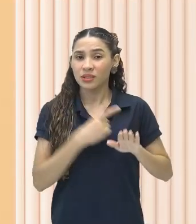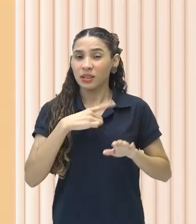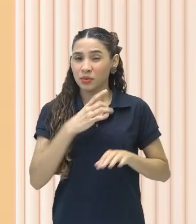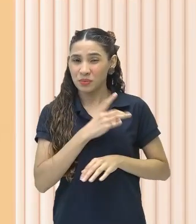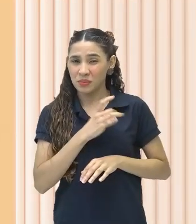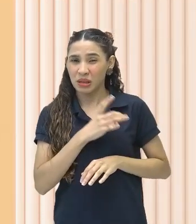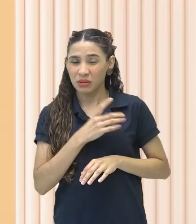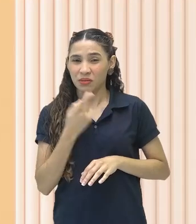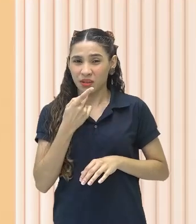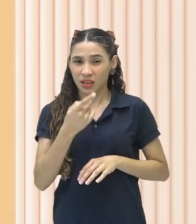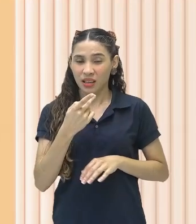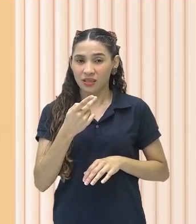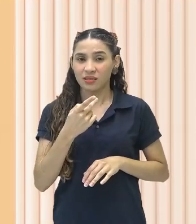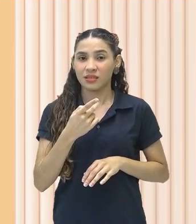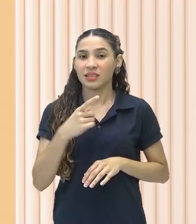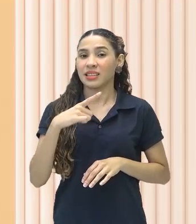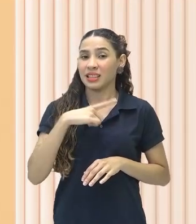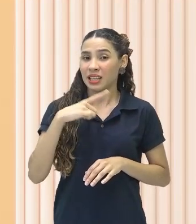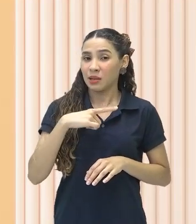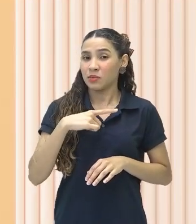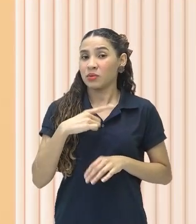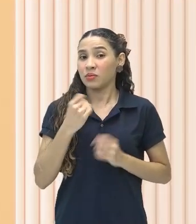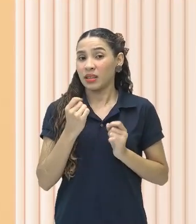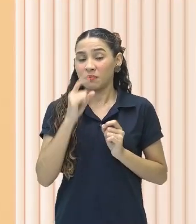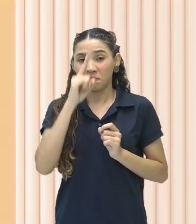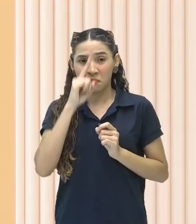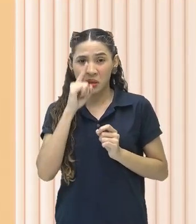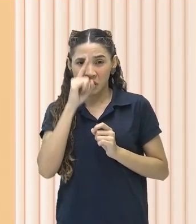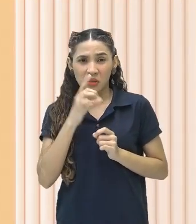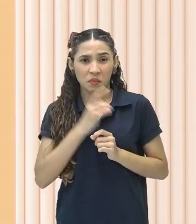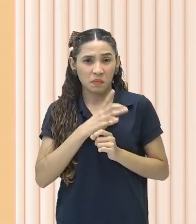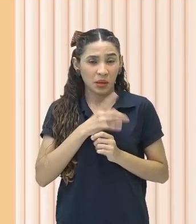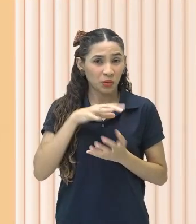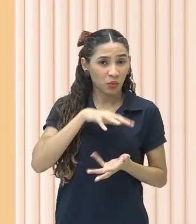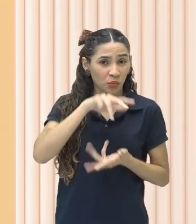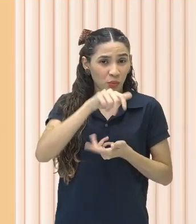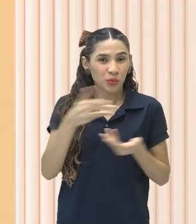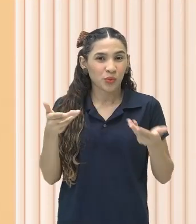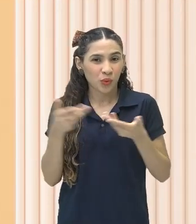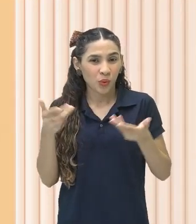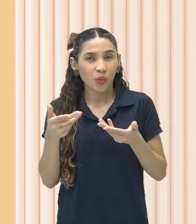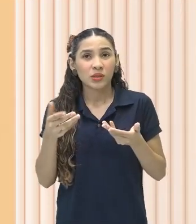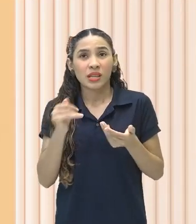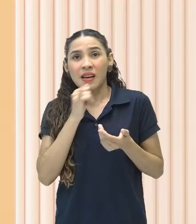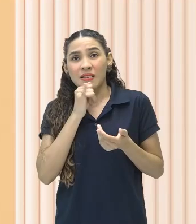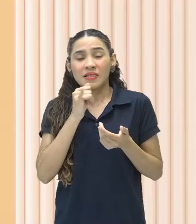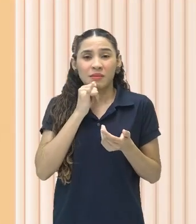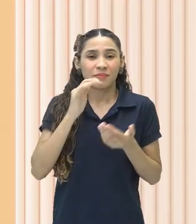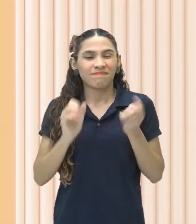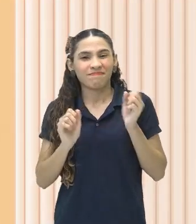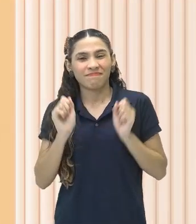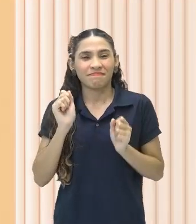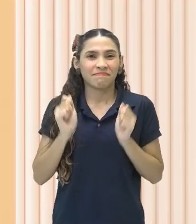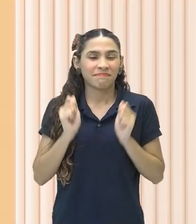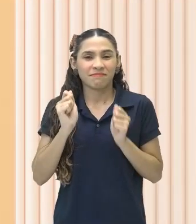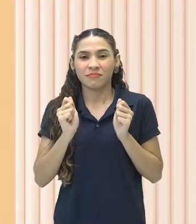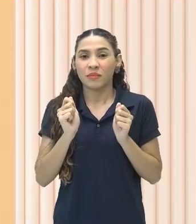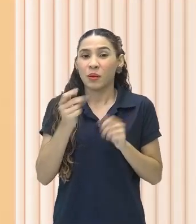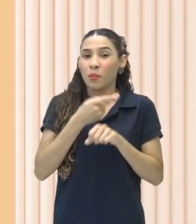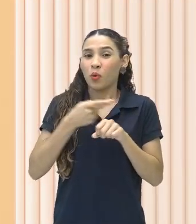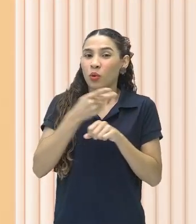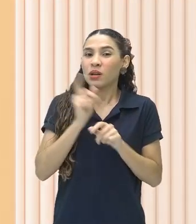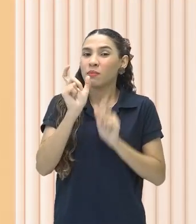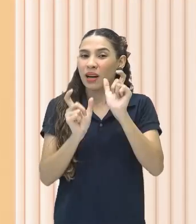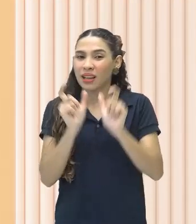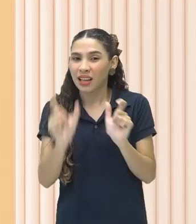de falar, nós temos receios de falar. Não é? O mundo de hoje, muitas vezes a gente fica procurando palavras